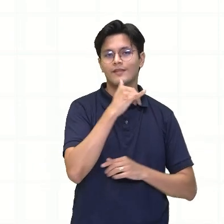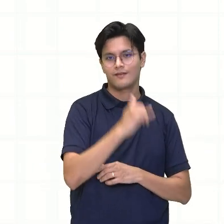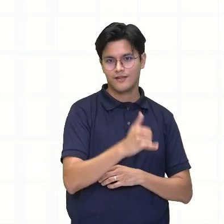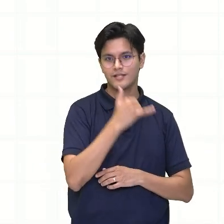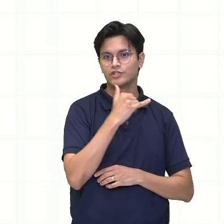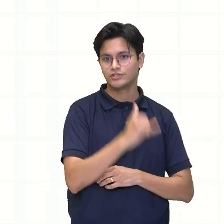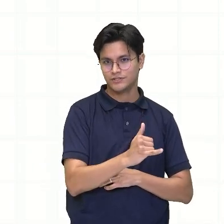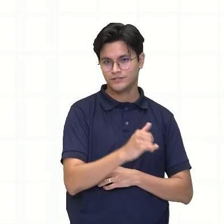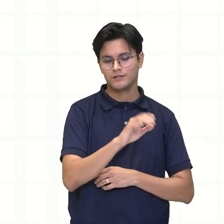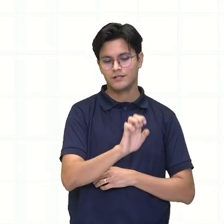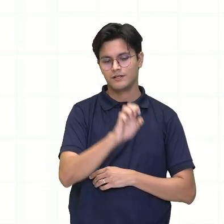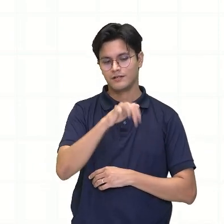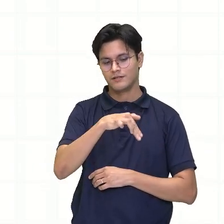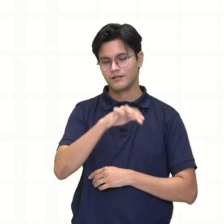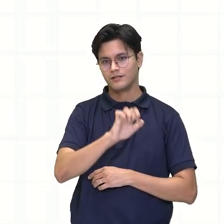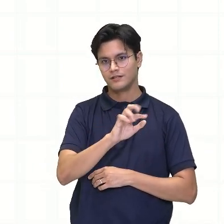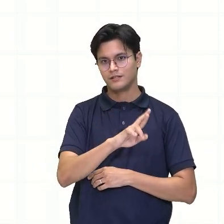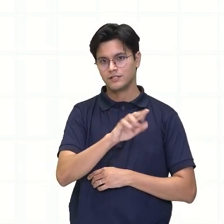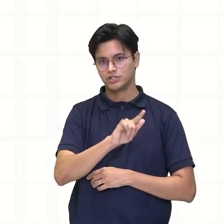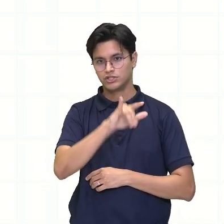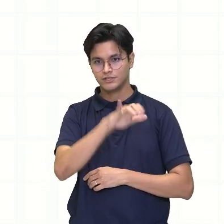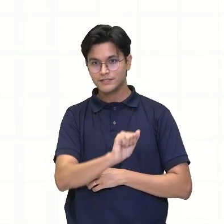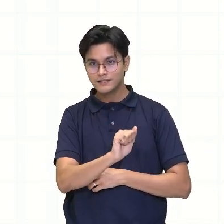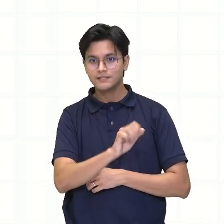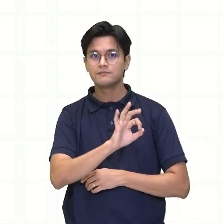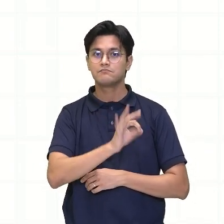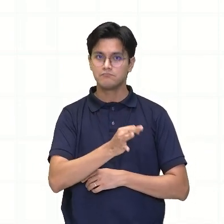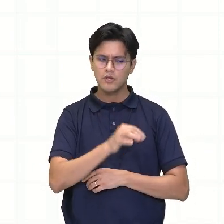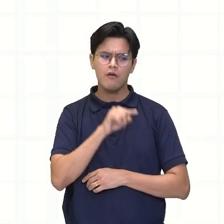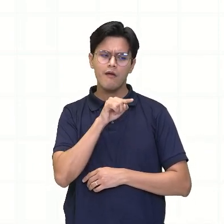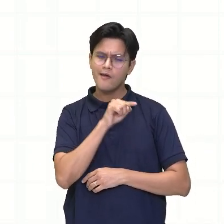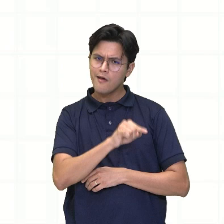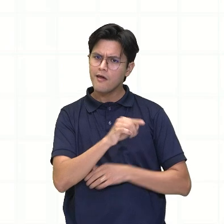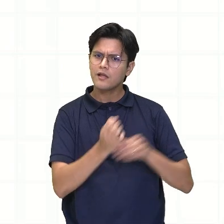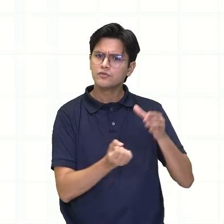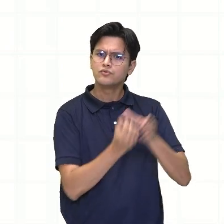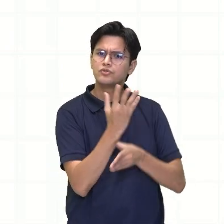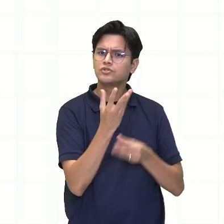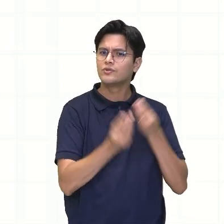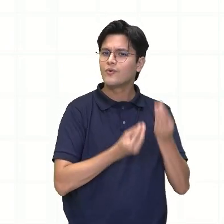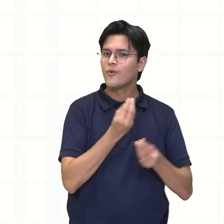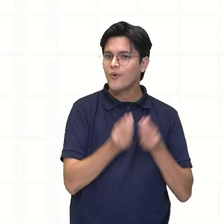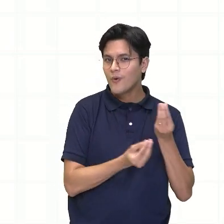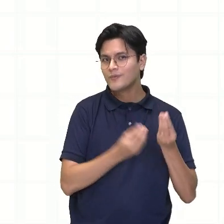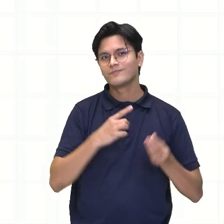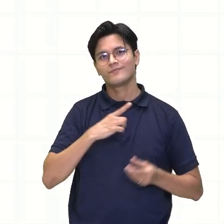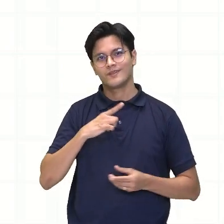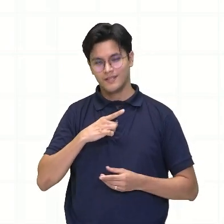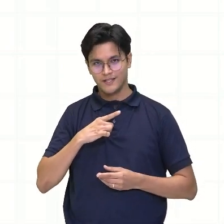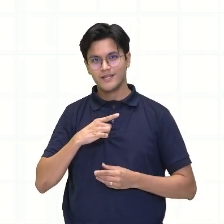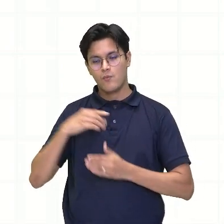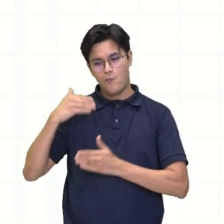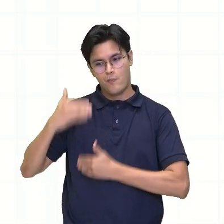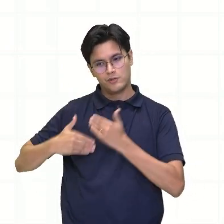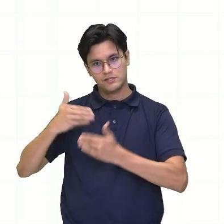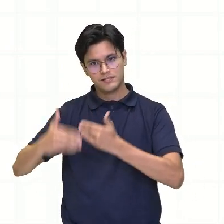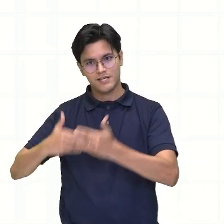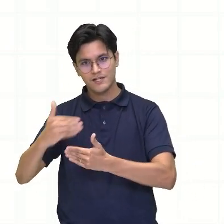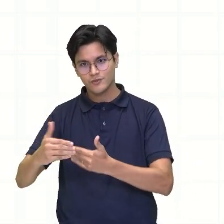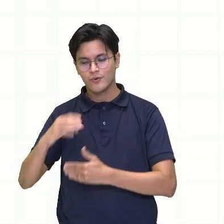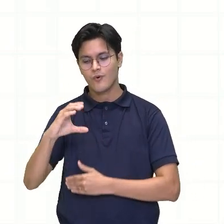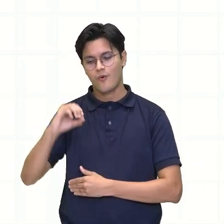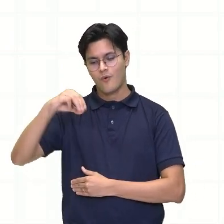essa energia, ela vai ser aí resultado, então, dessa combustão, ou seja, dessa